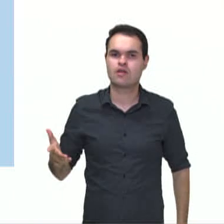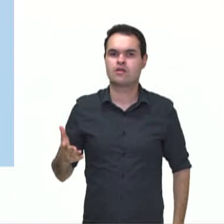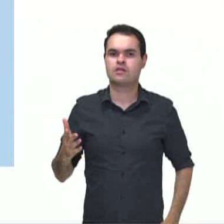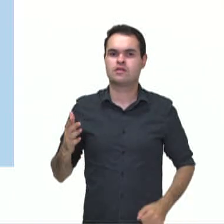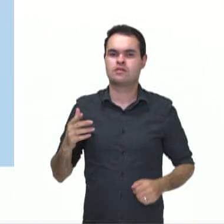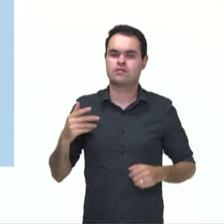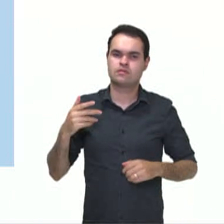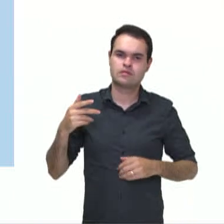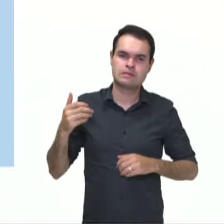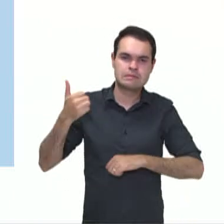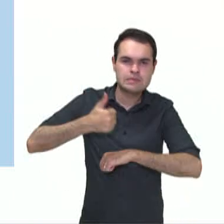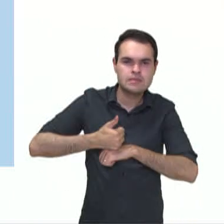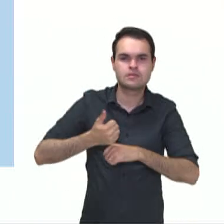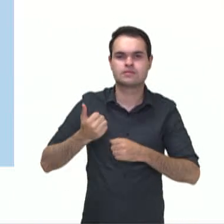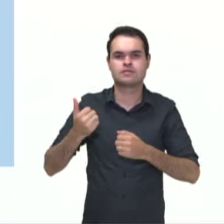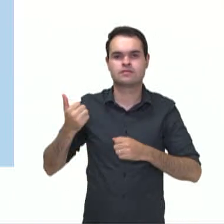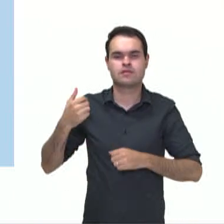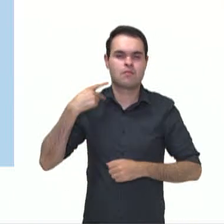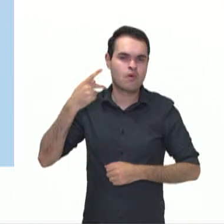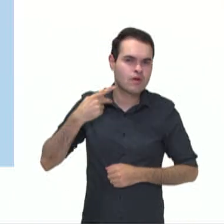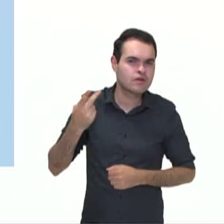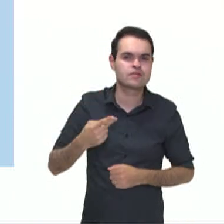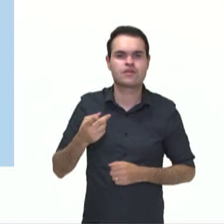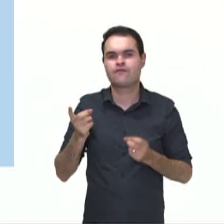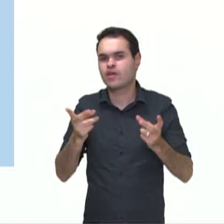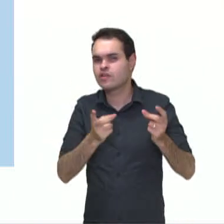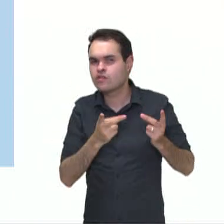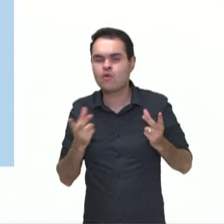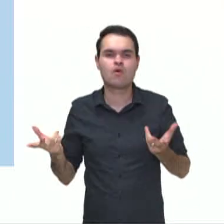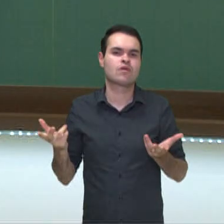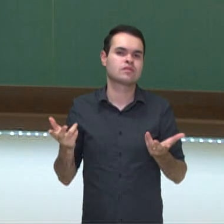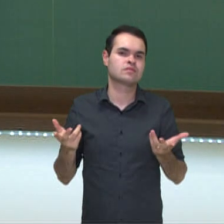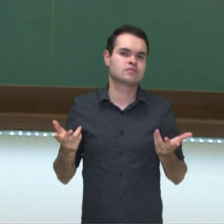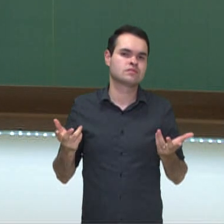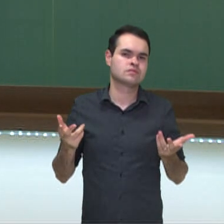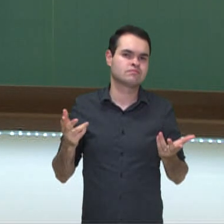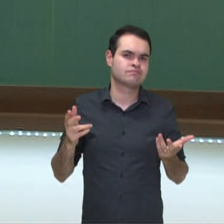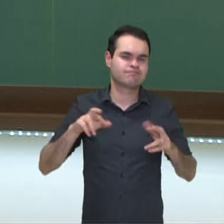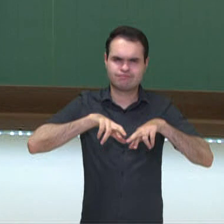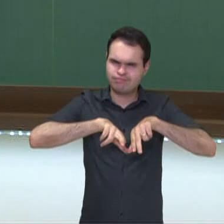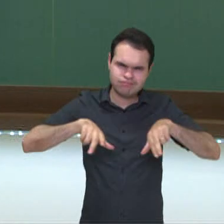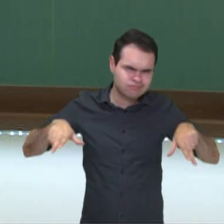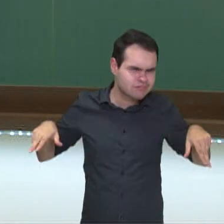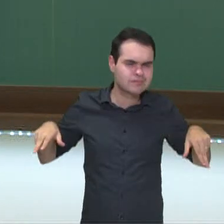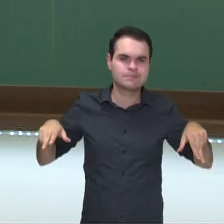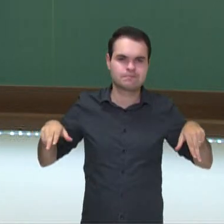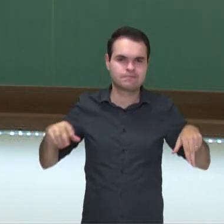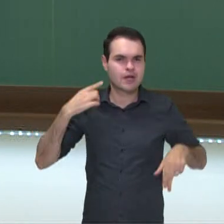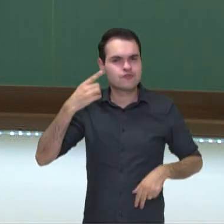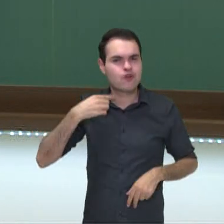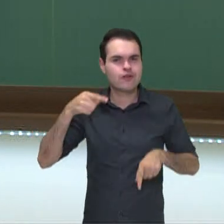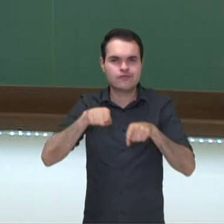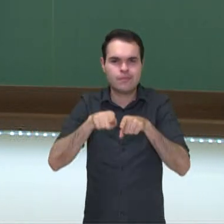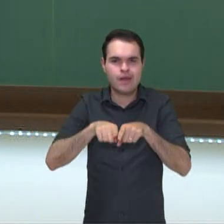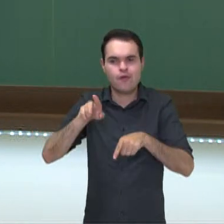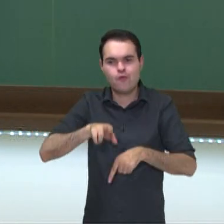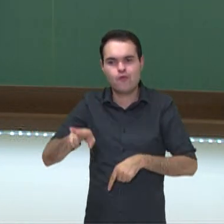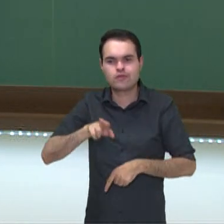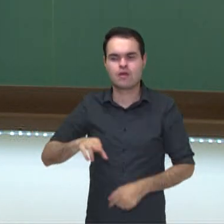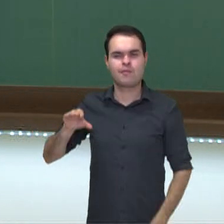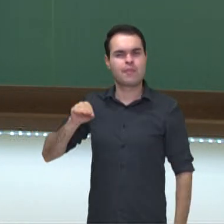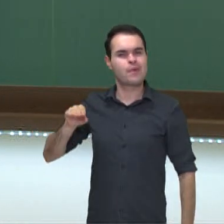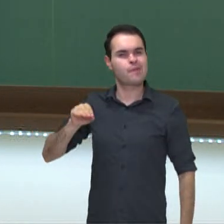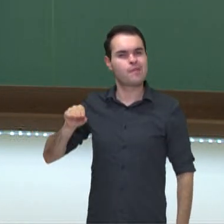religiosos, vendedores, advogados, etc. Então, essas são profissões tradicionais que utilizam